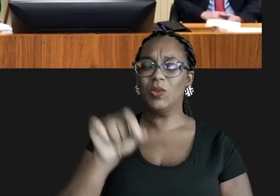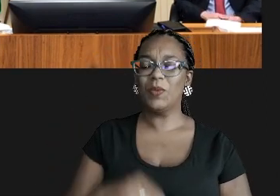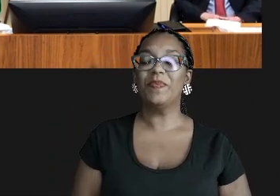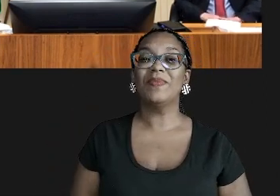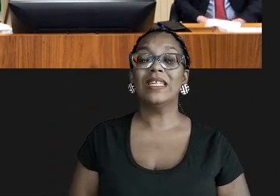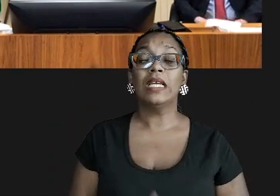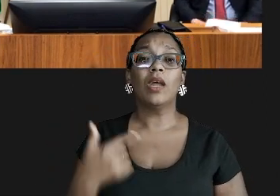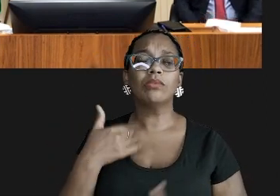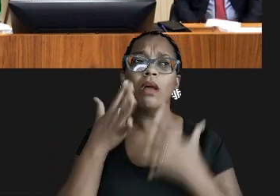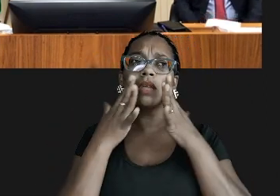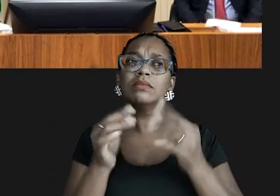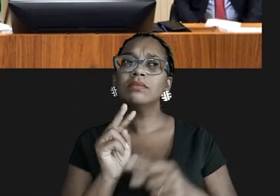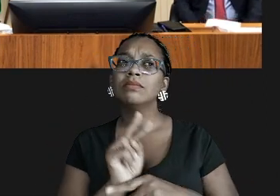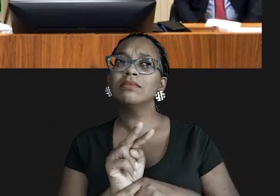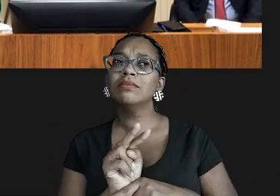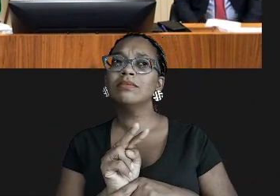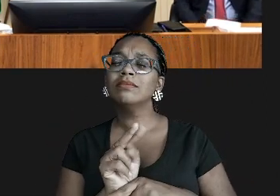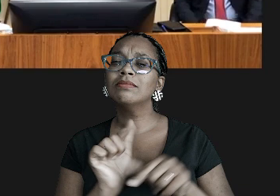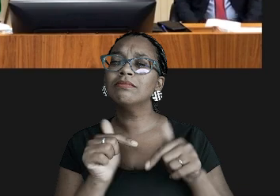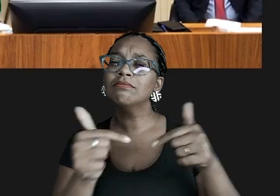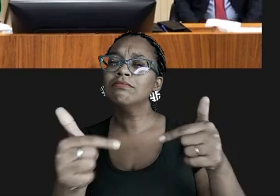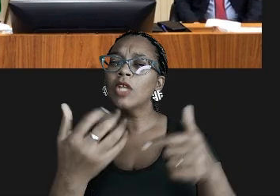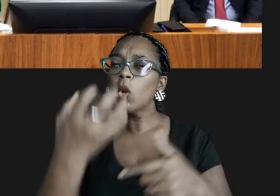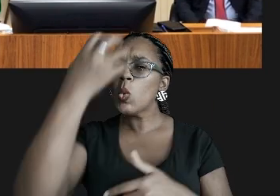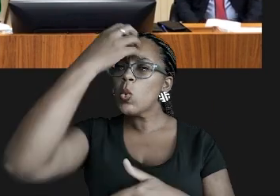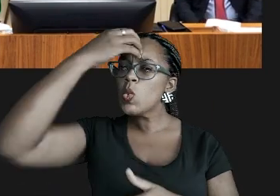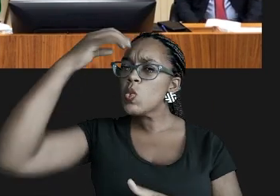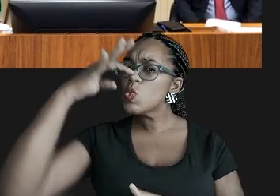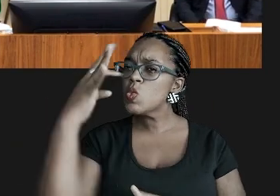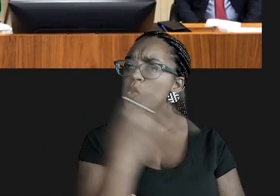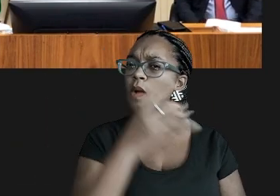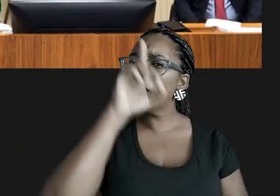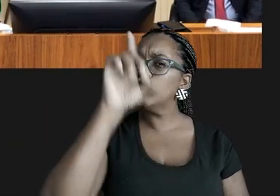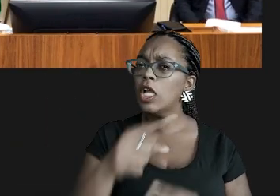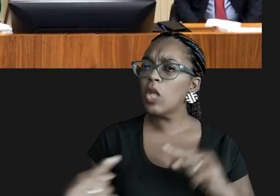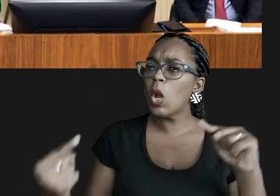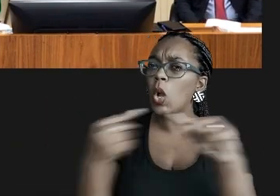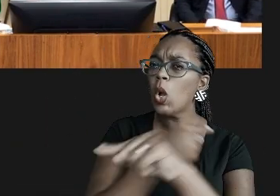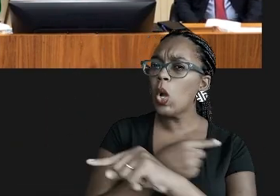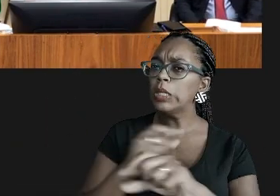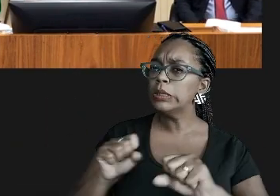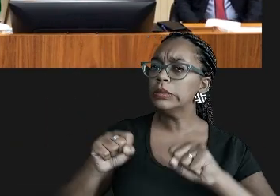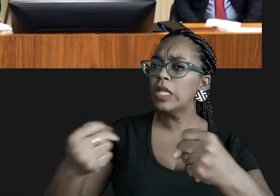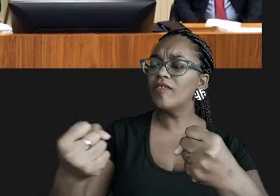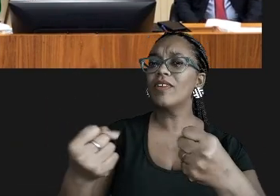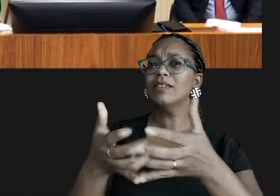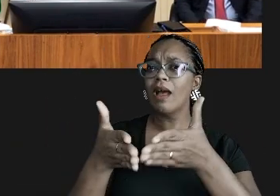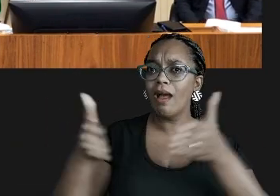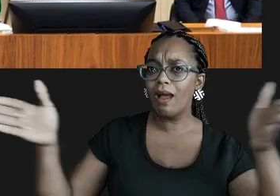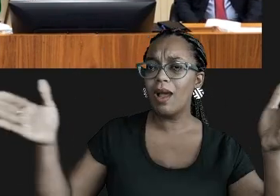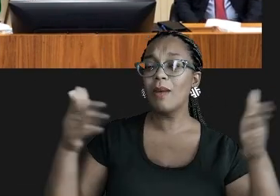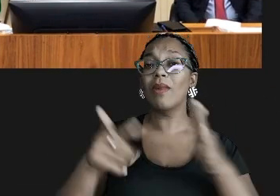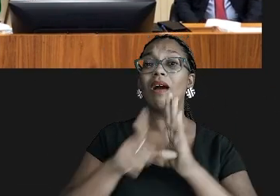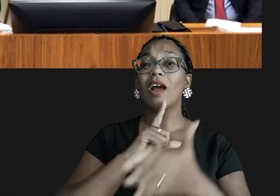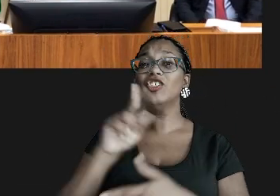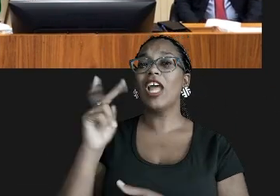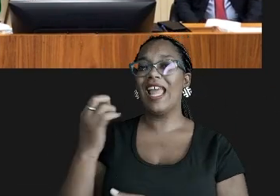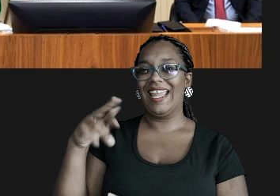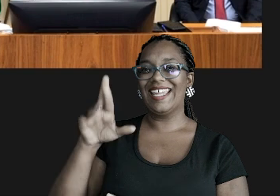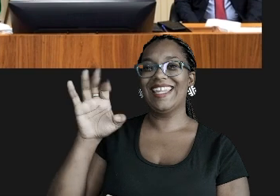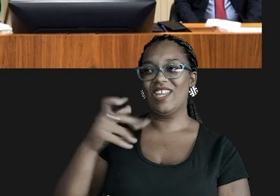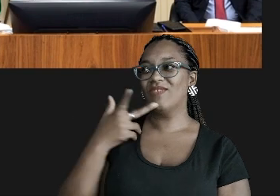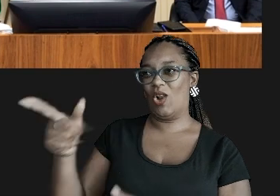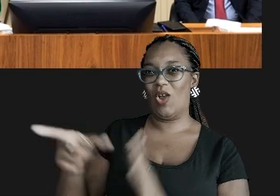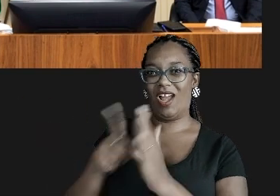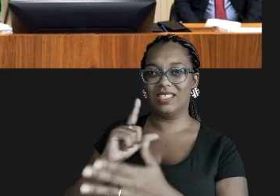assim a gente já tá atento para essa ideia daí retroatividade da culpabilidade do direito ao contraditório ampla defesa como foi dito pelo Henrique Machado mais cedo